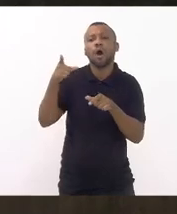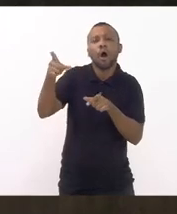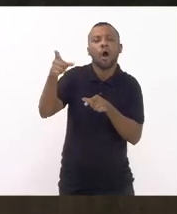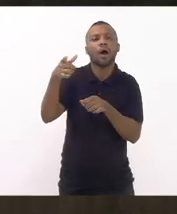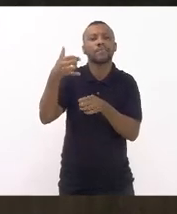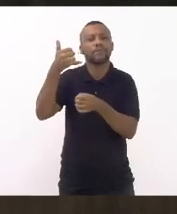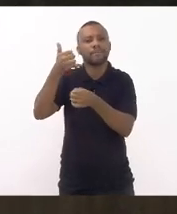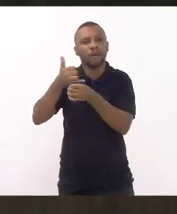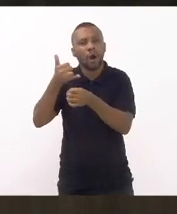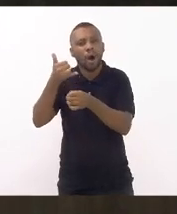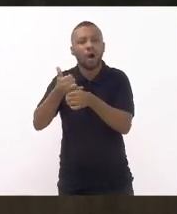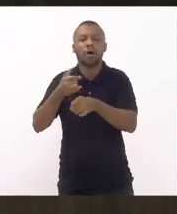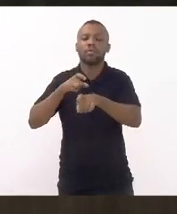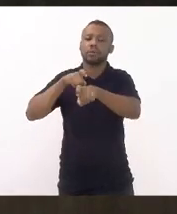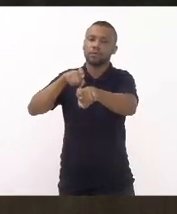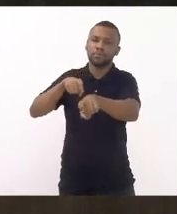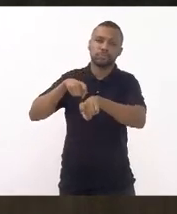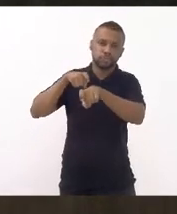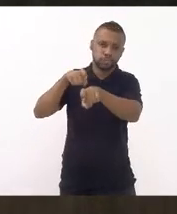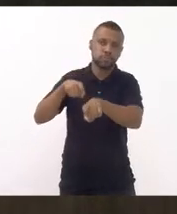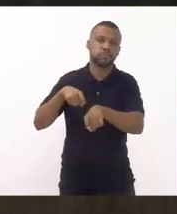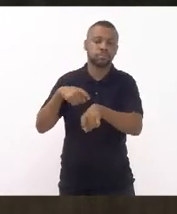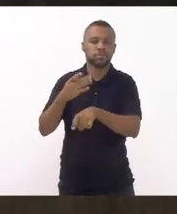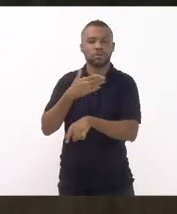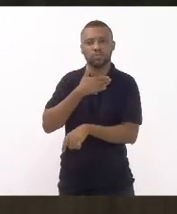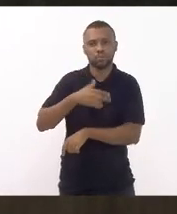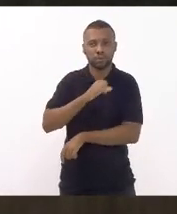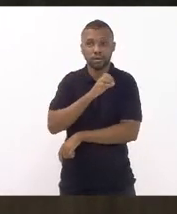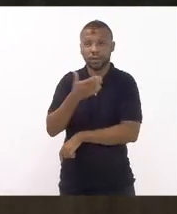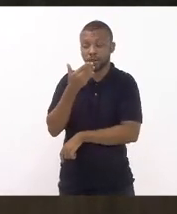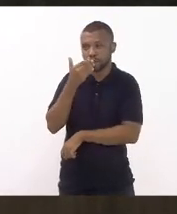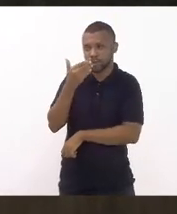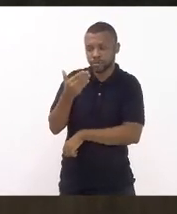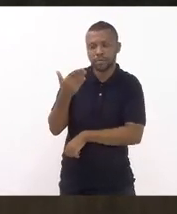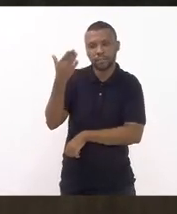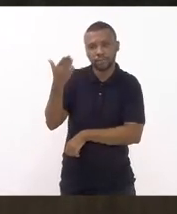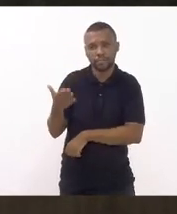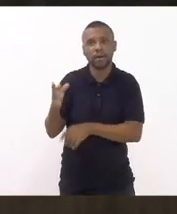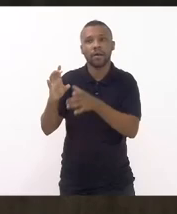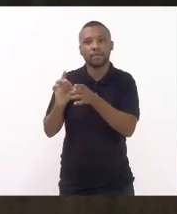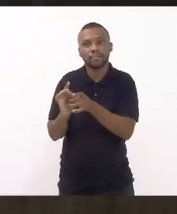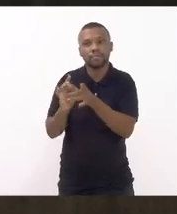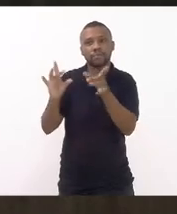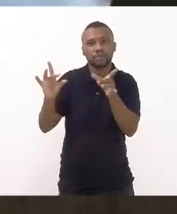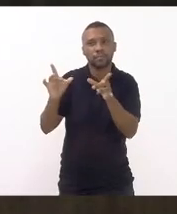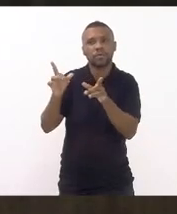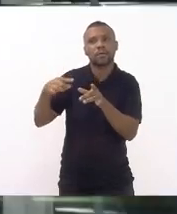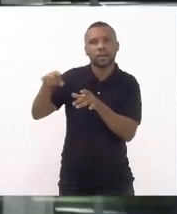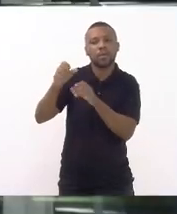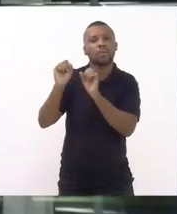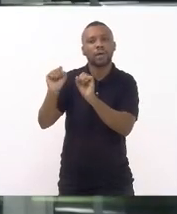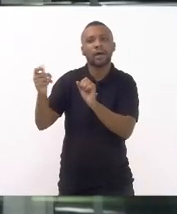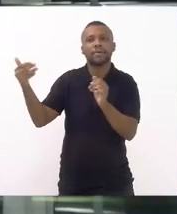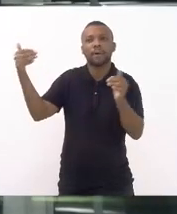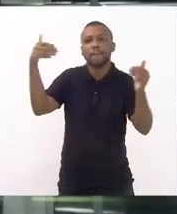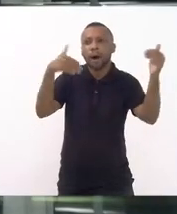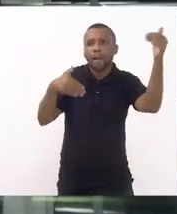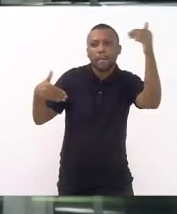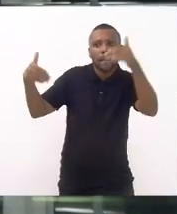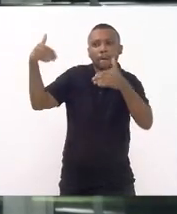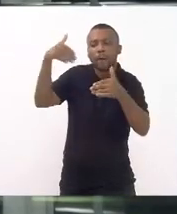Redonda, outros do interior do Estado. Queria solicitar a Vossa Excelência a permissão para que eles pudessem adentrar e